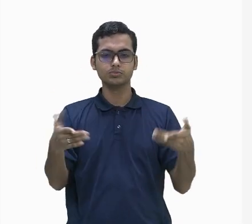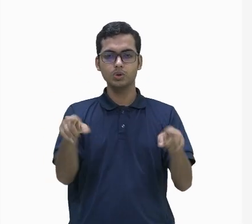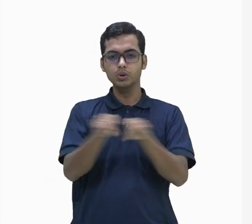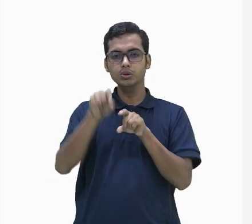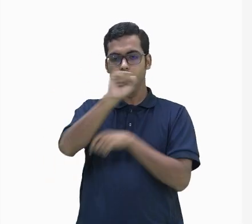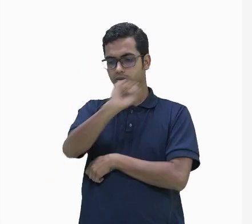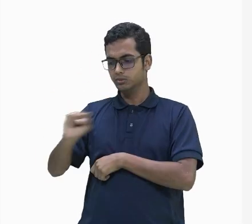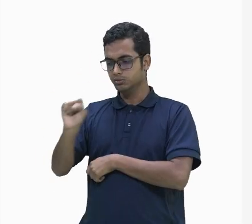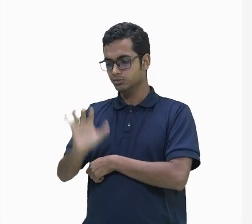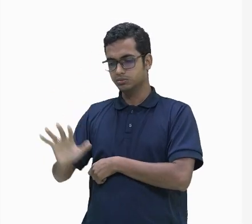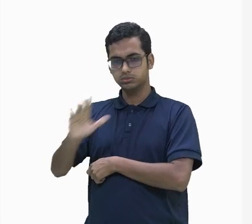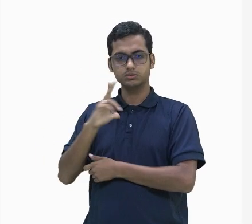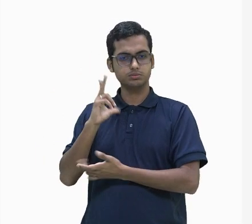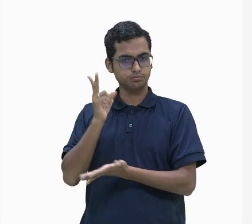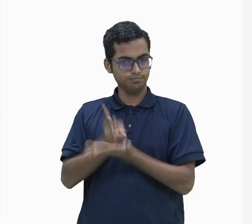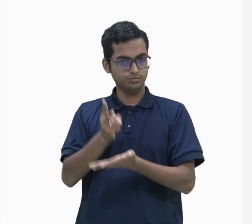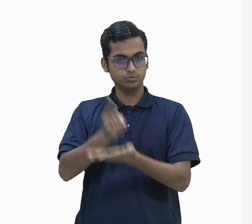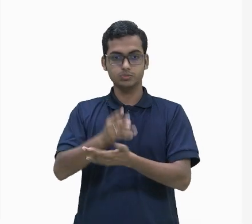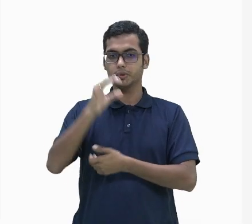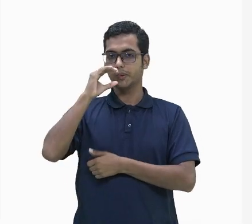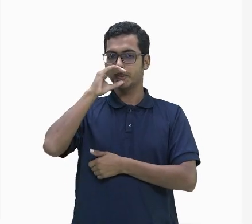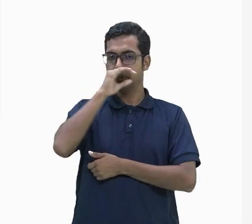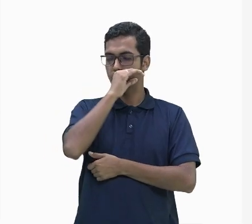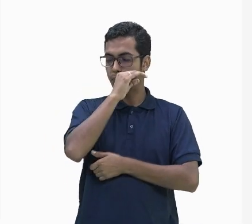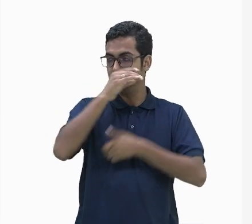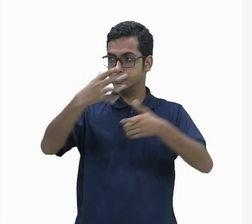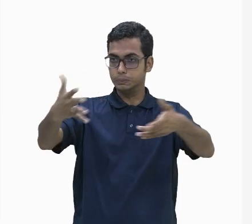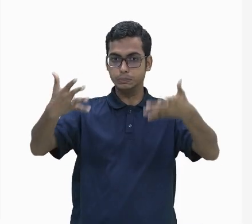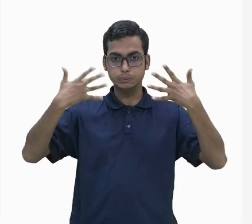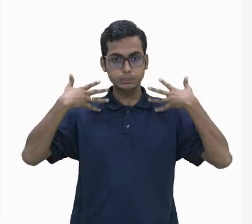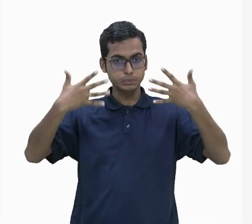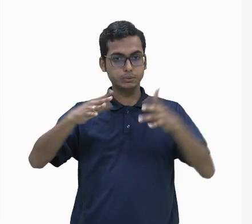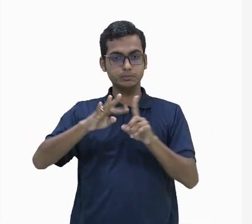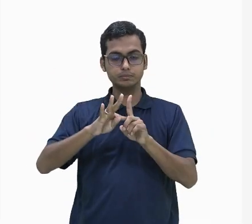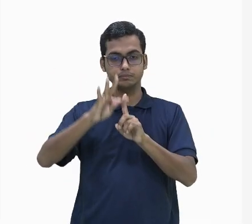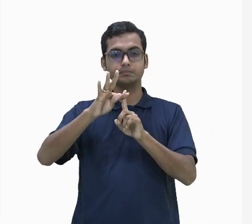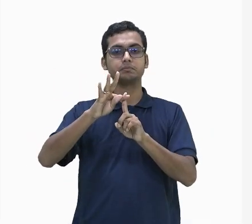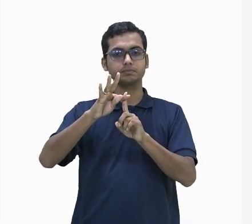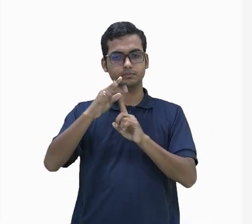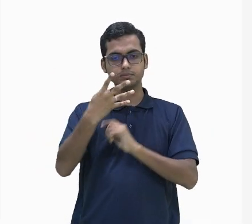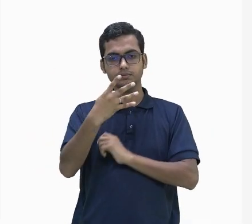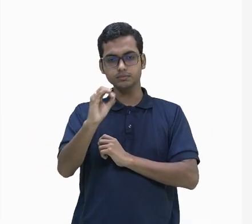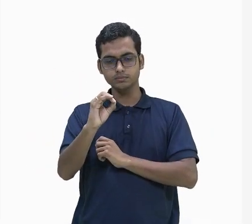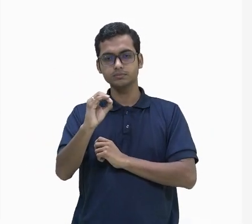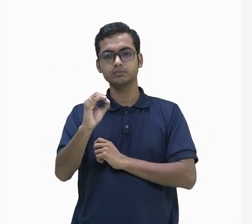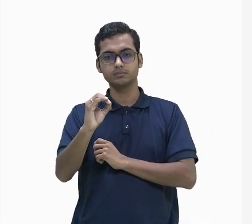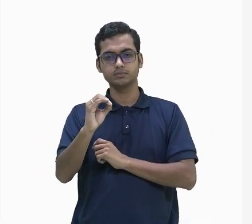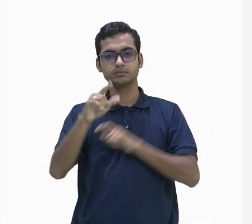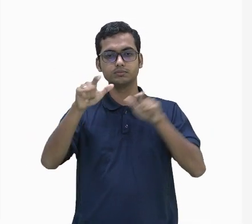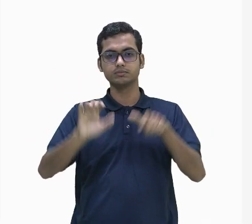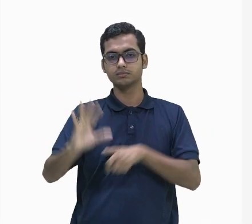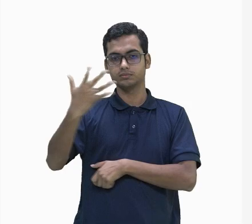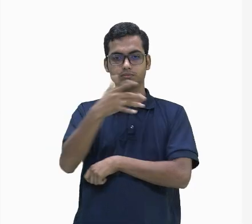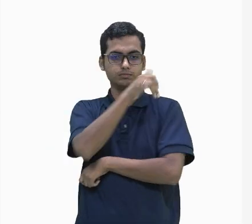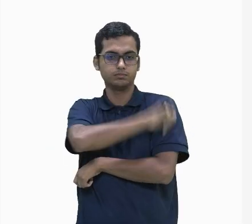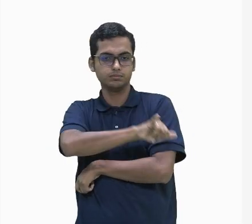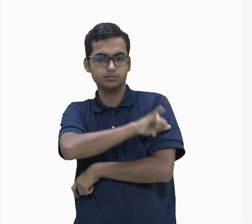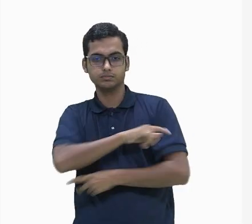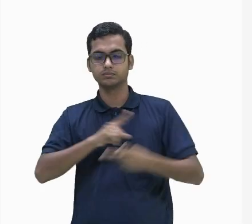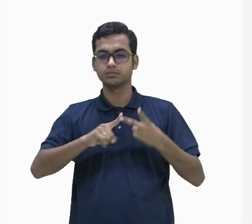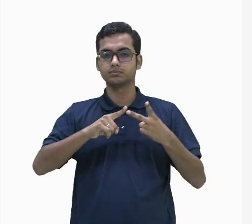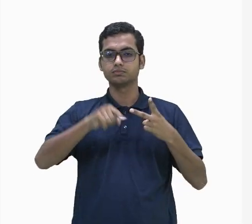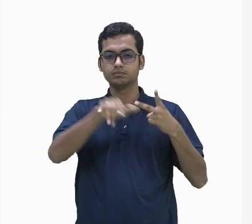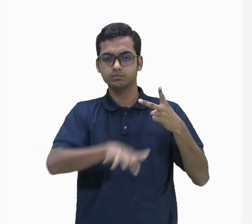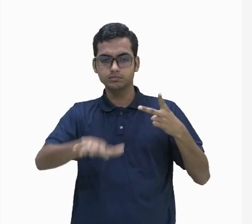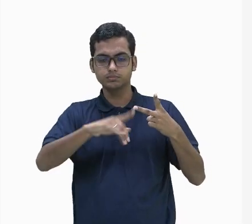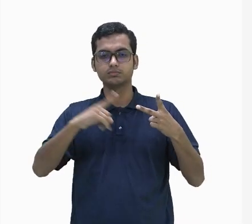Sudeste, continua muito quente, né? Acima de 40 graus, ocorrendo no Rio de Janeiro e em